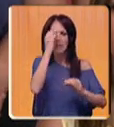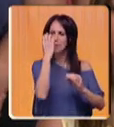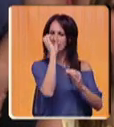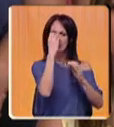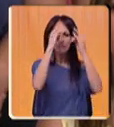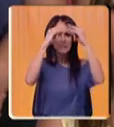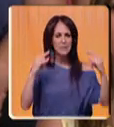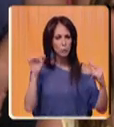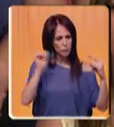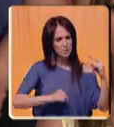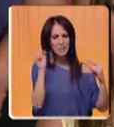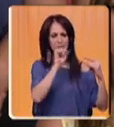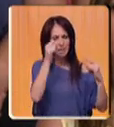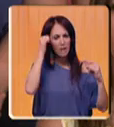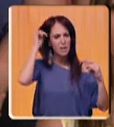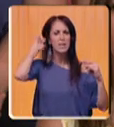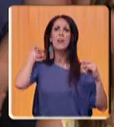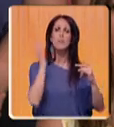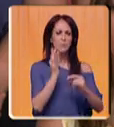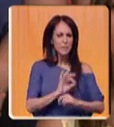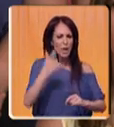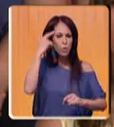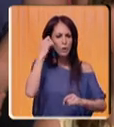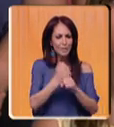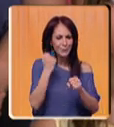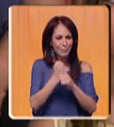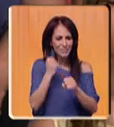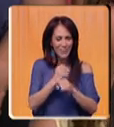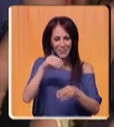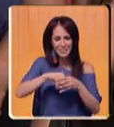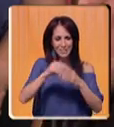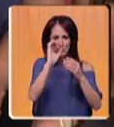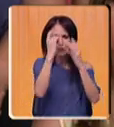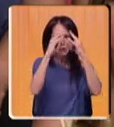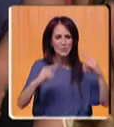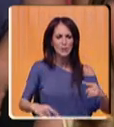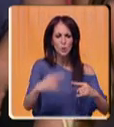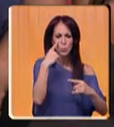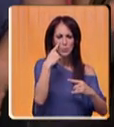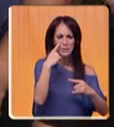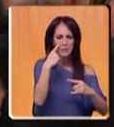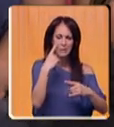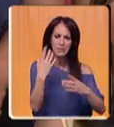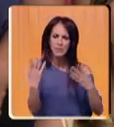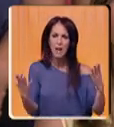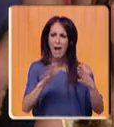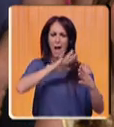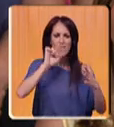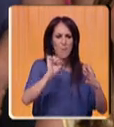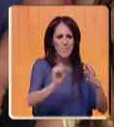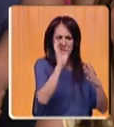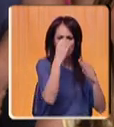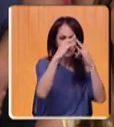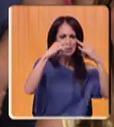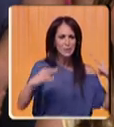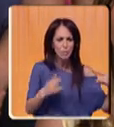honra. Foi fantástico. Eu adorei trabalhar em circos, conhecer toda a família. A família do circo,